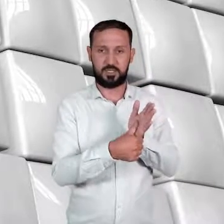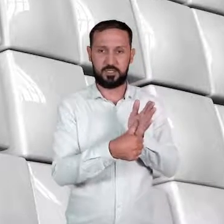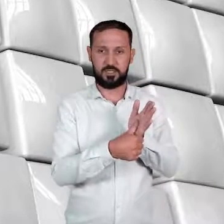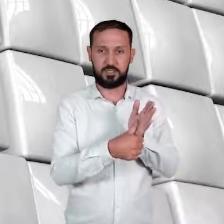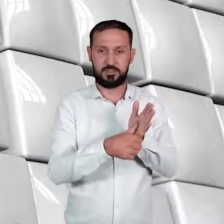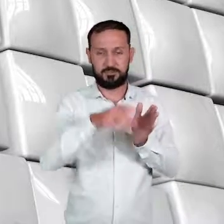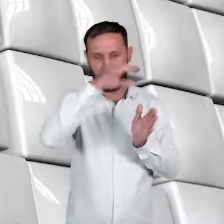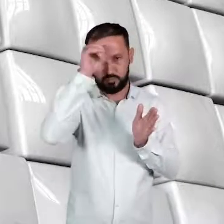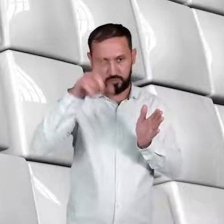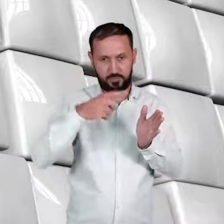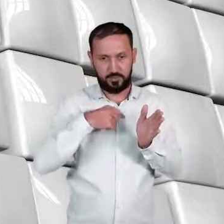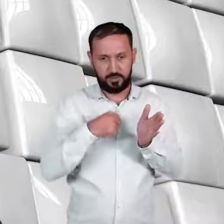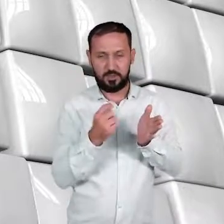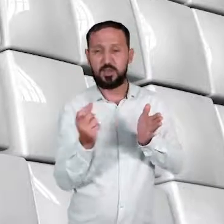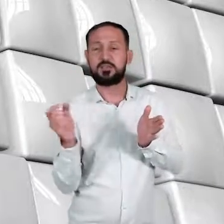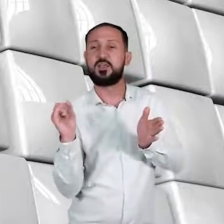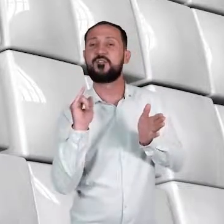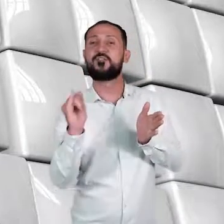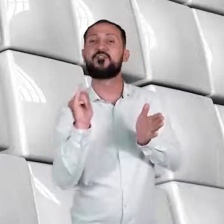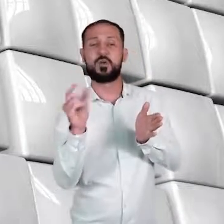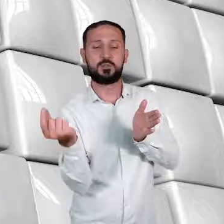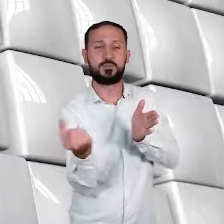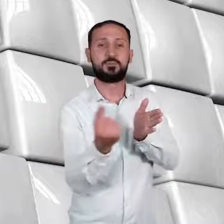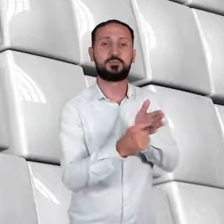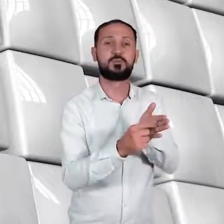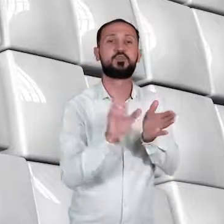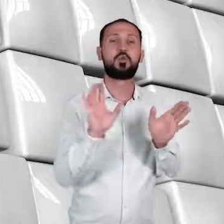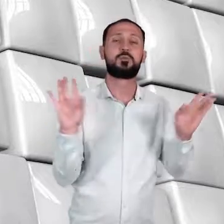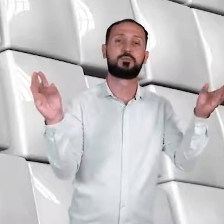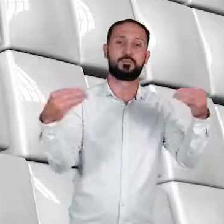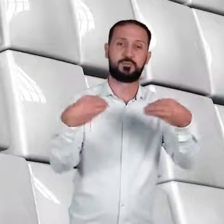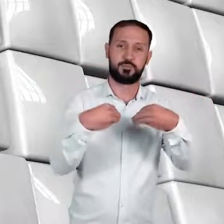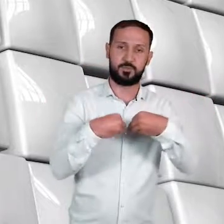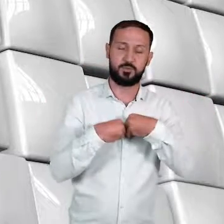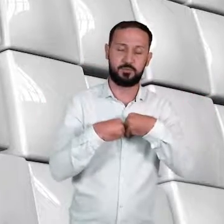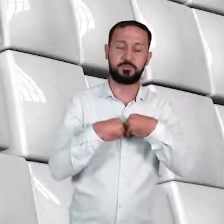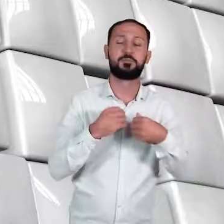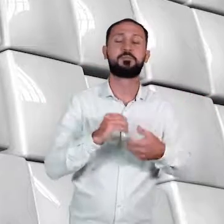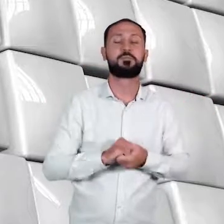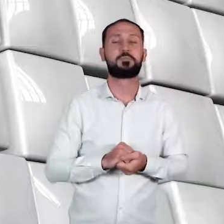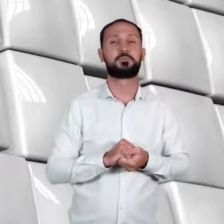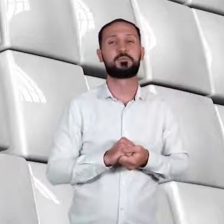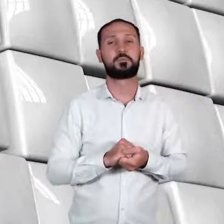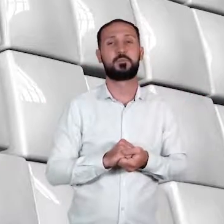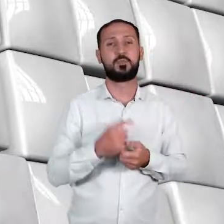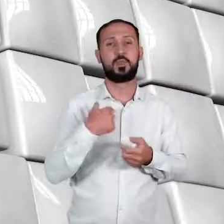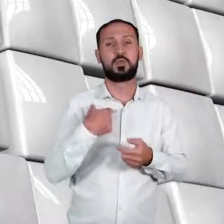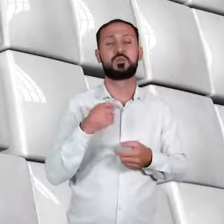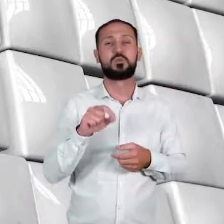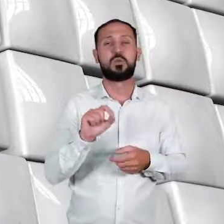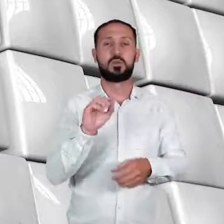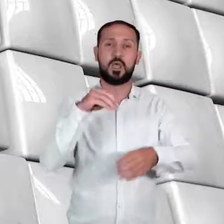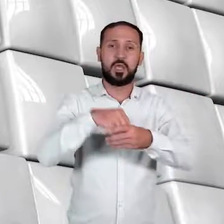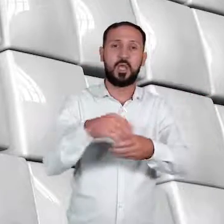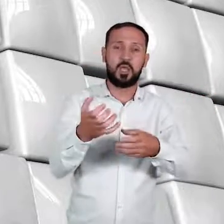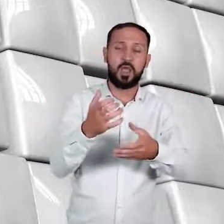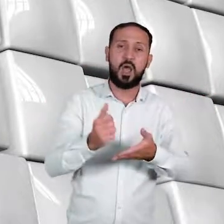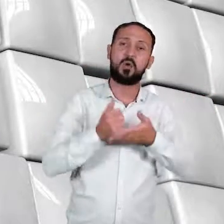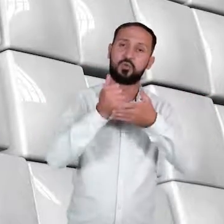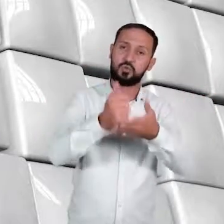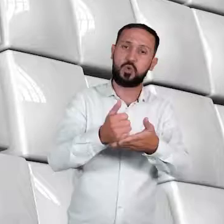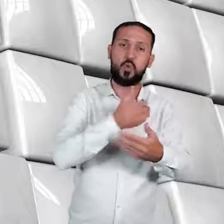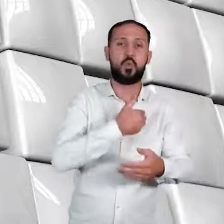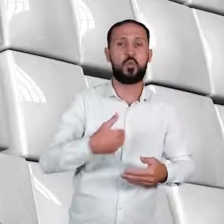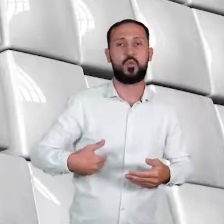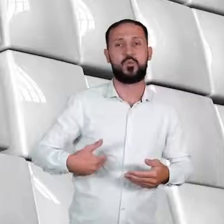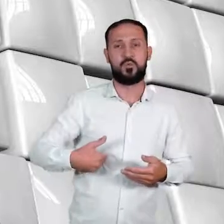sul-mato-grossense poderá contar com informação sobre transtorno do espectro autista. A medida quer ajudar o governo